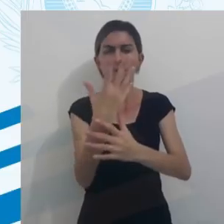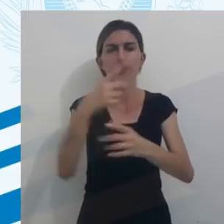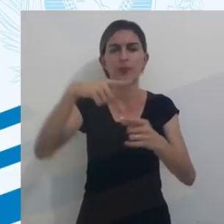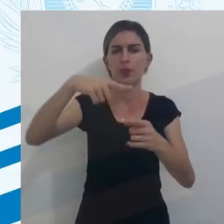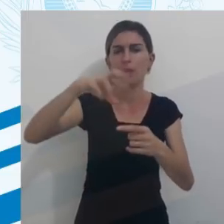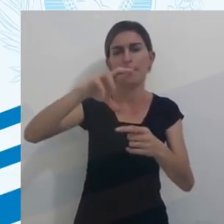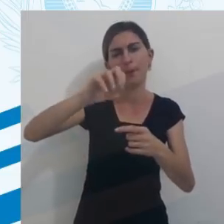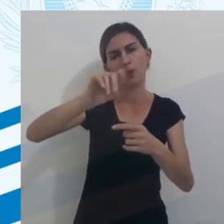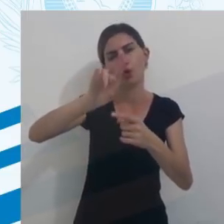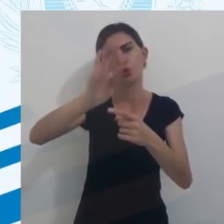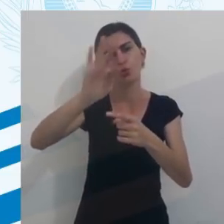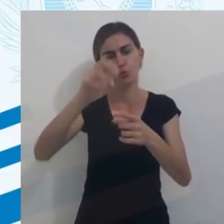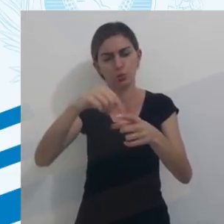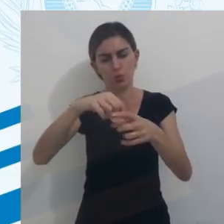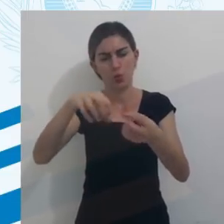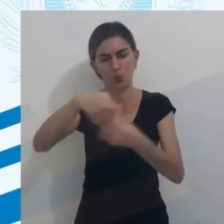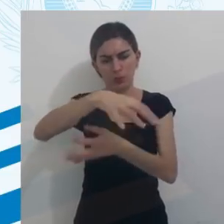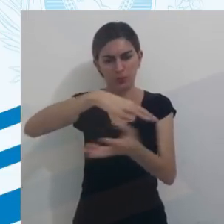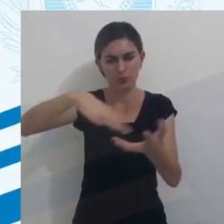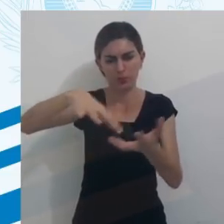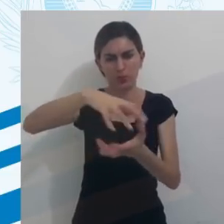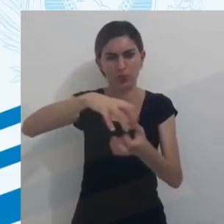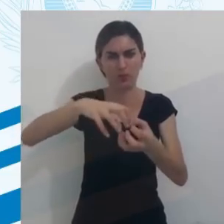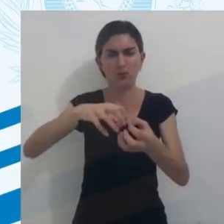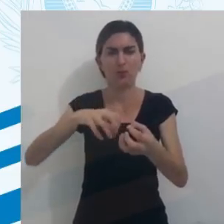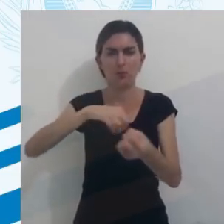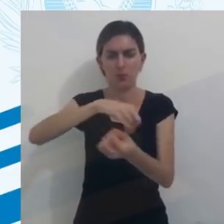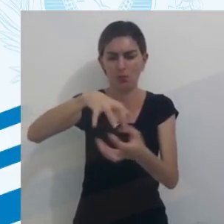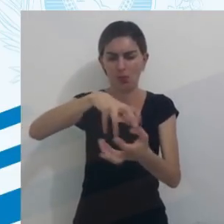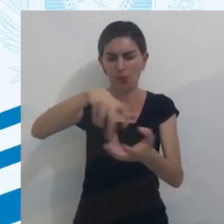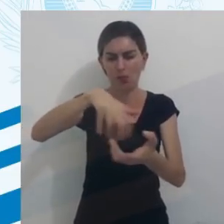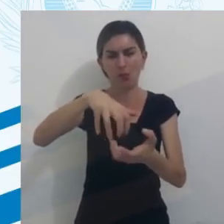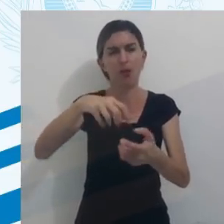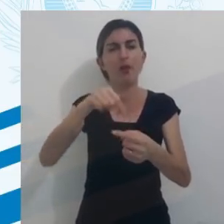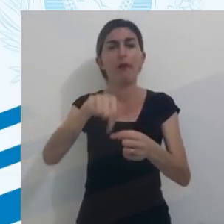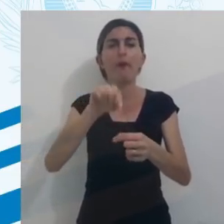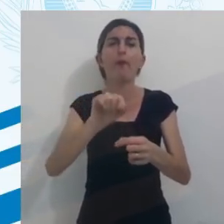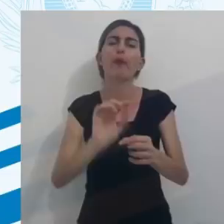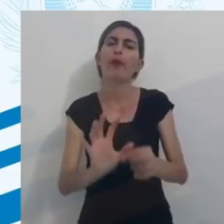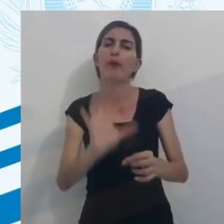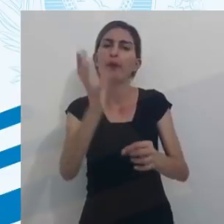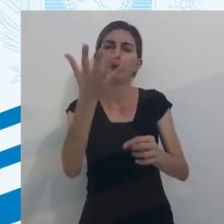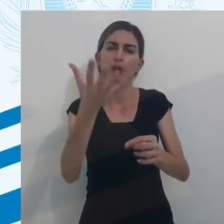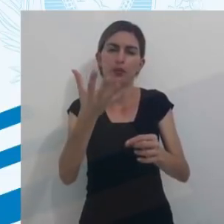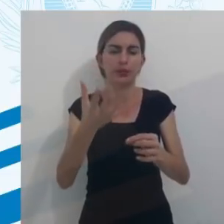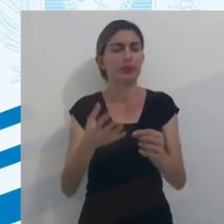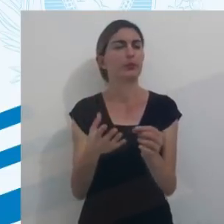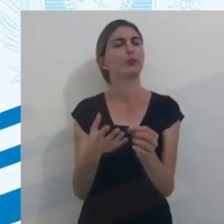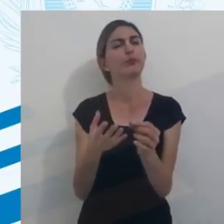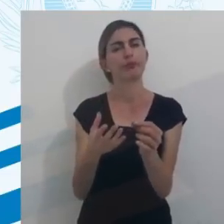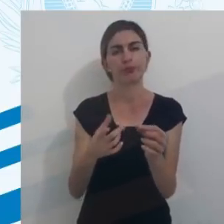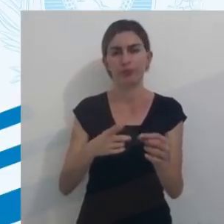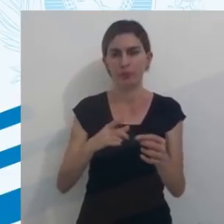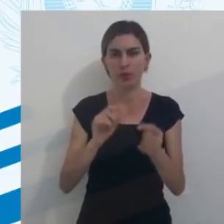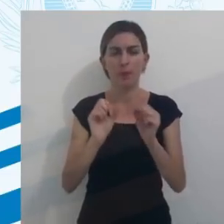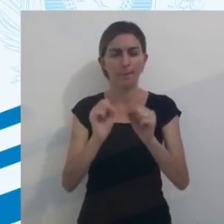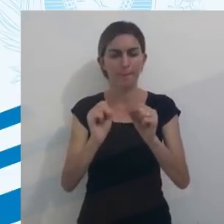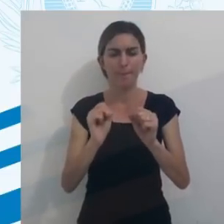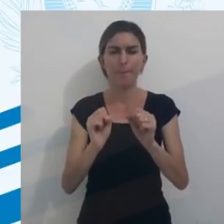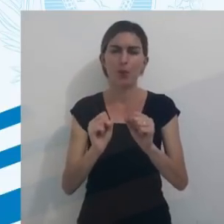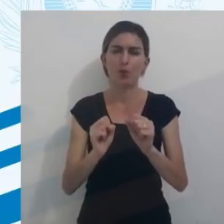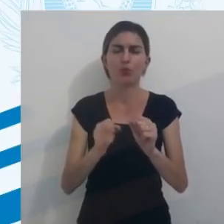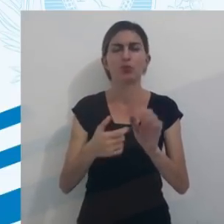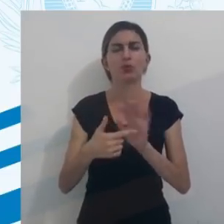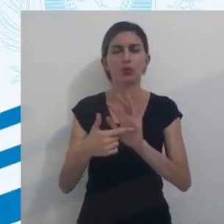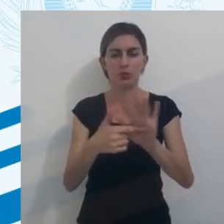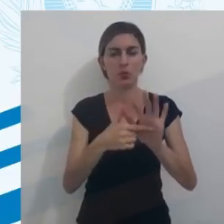produto. As reações químicas, elas costumam ocorrer acompanhadas de alguns efeitos que podem dar uma